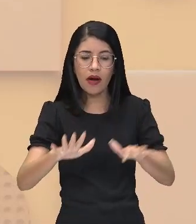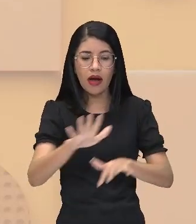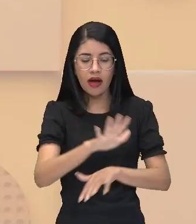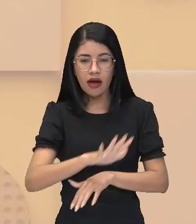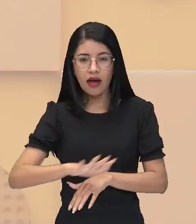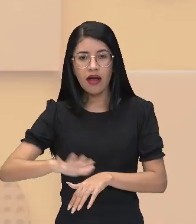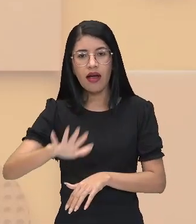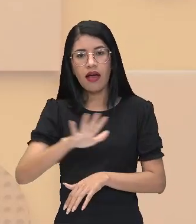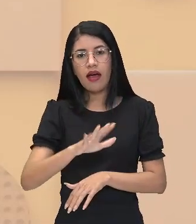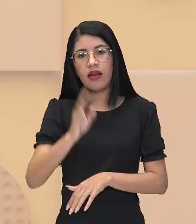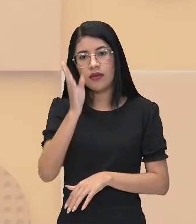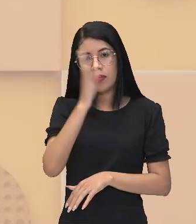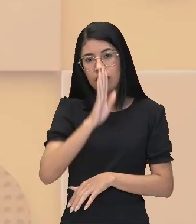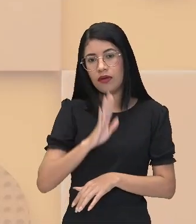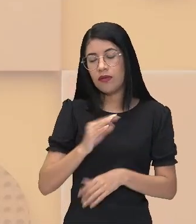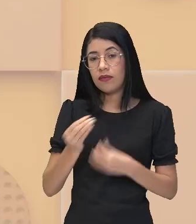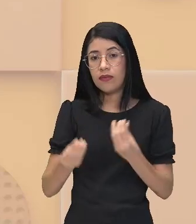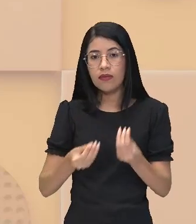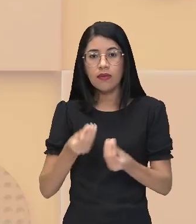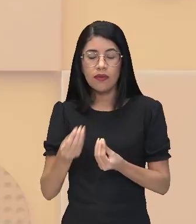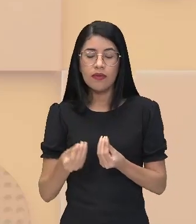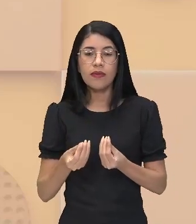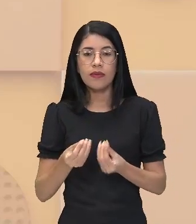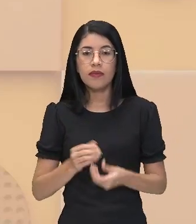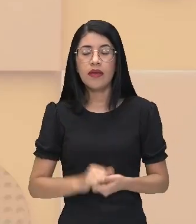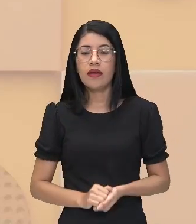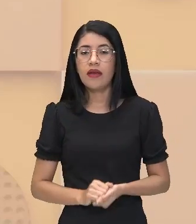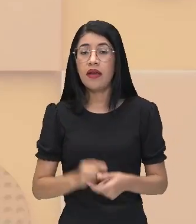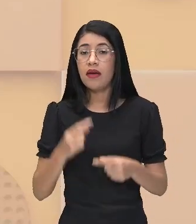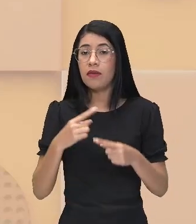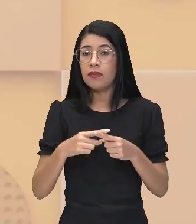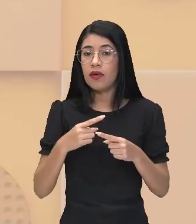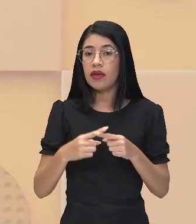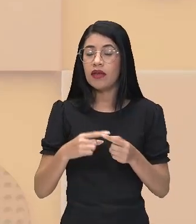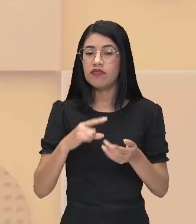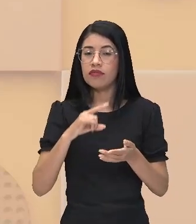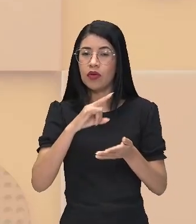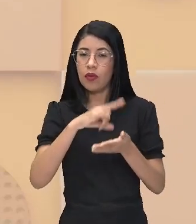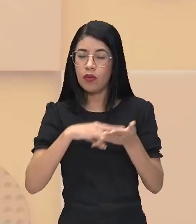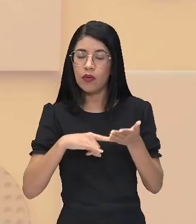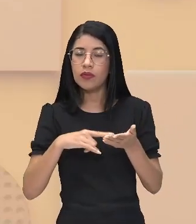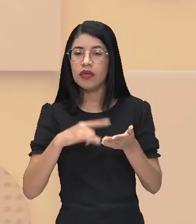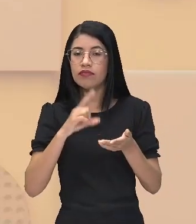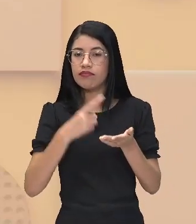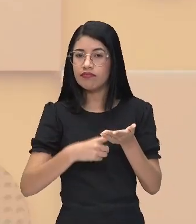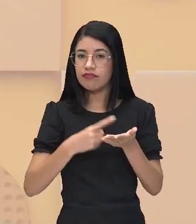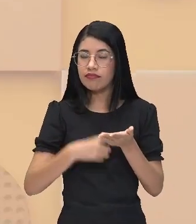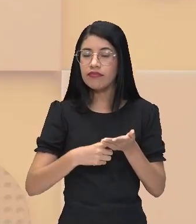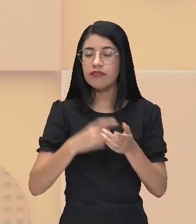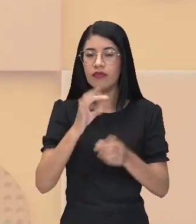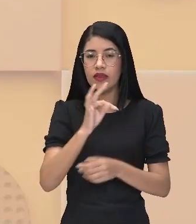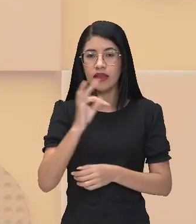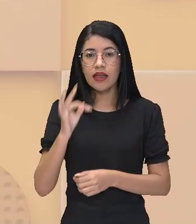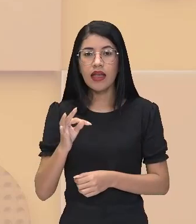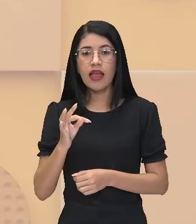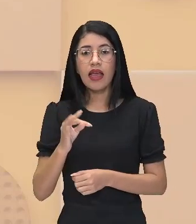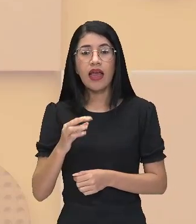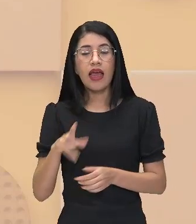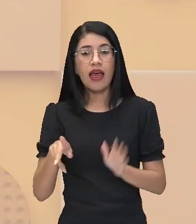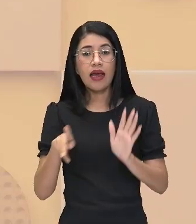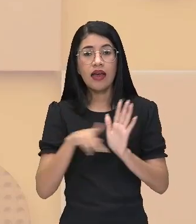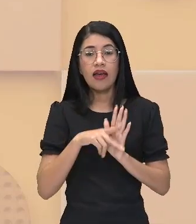território brasileiro, já que, de acordo com o Tratado de Tordesilhas, aquela região pertenceria, ou essa